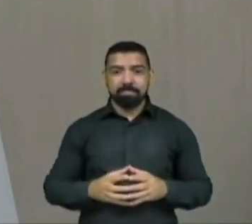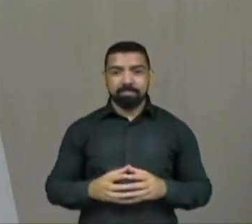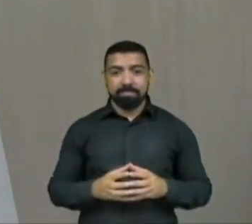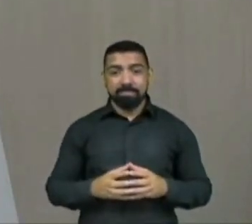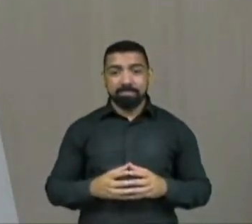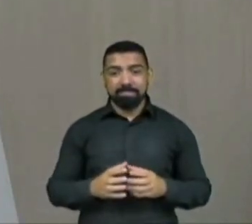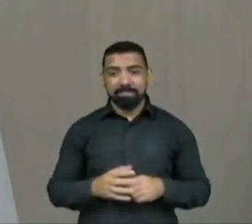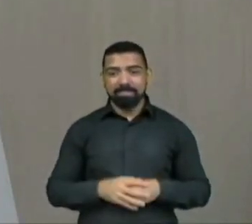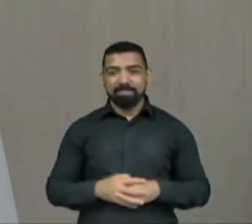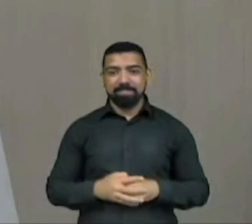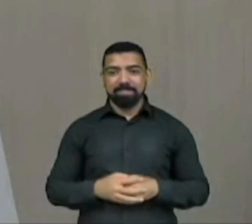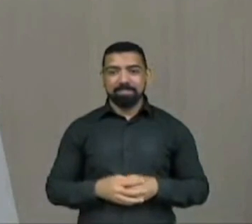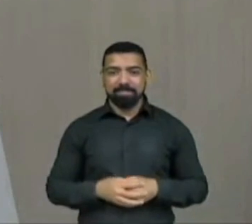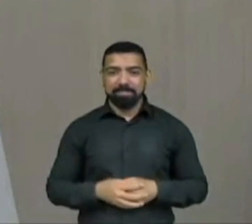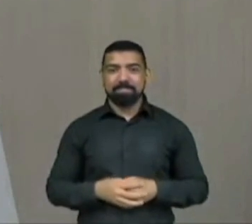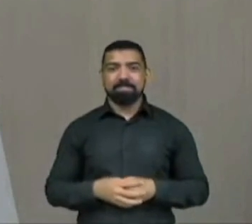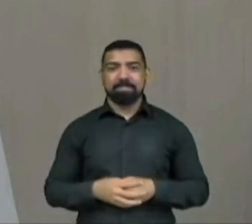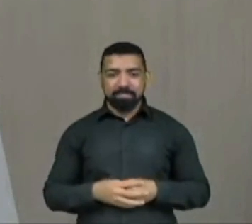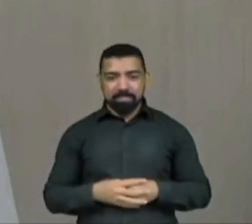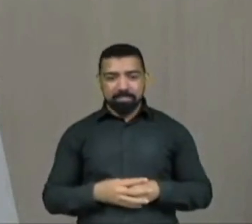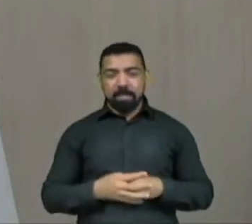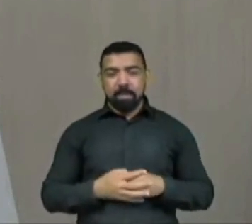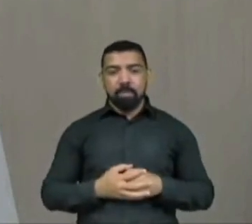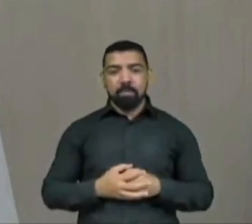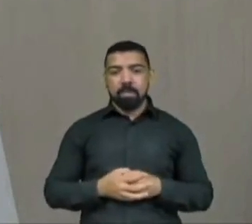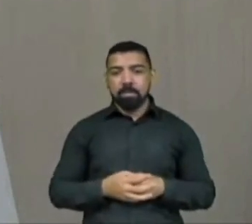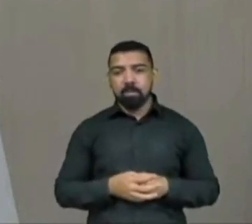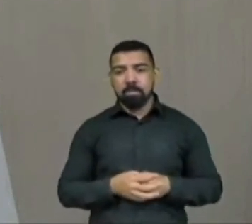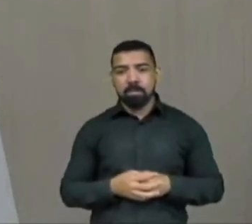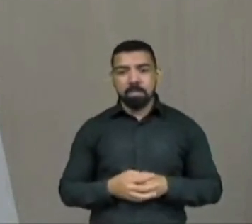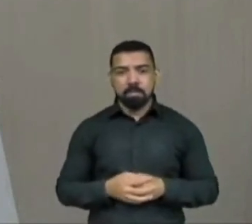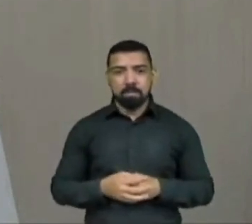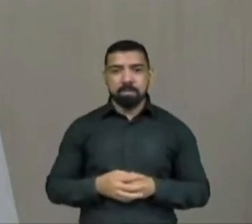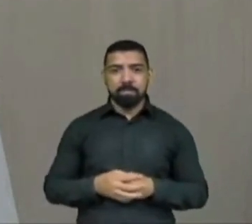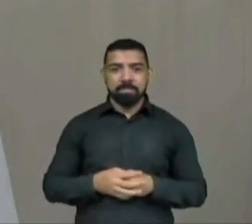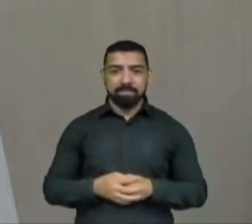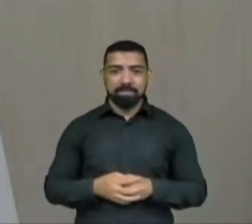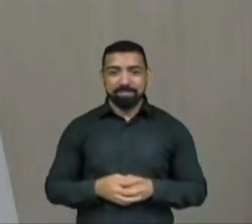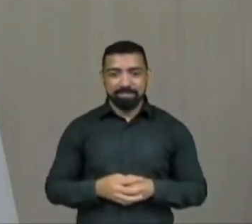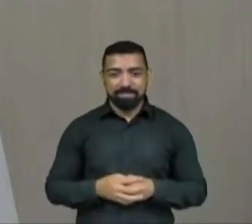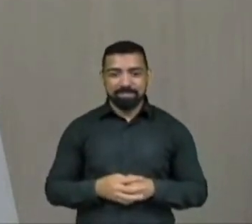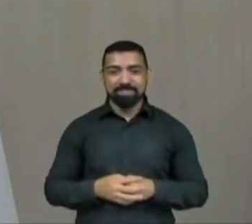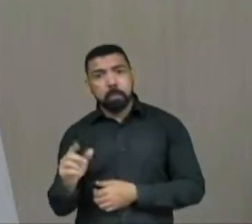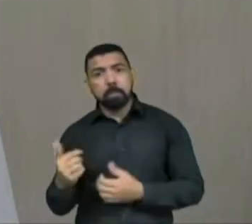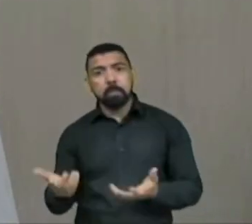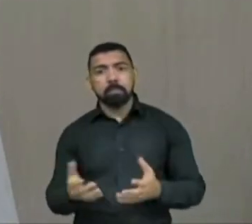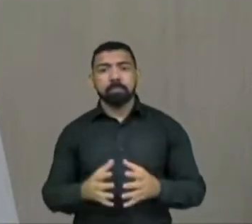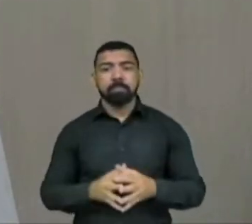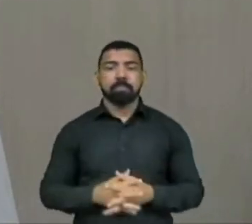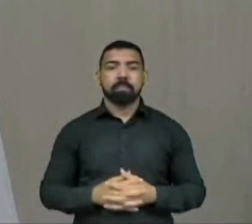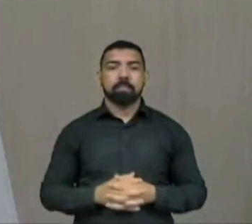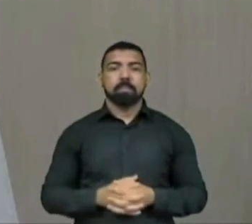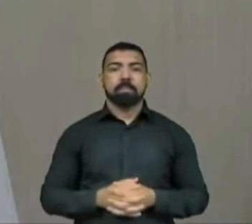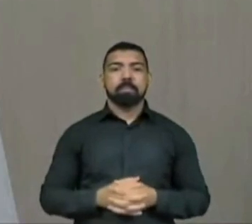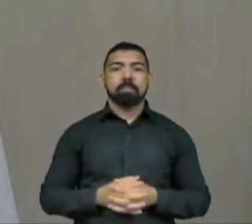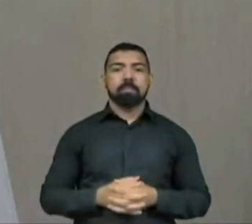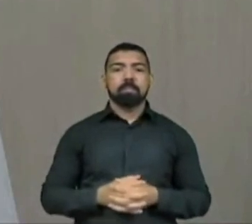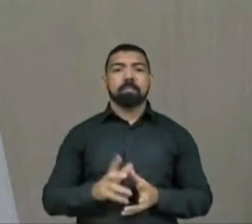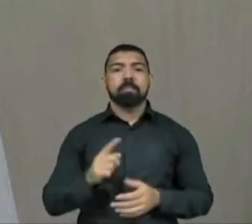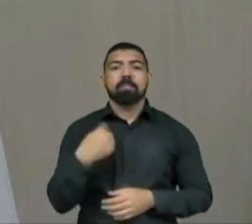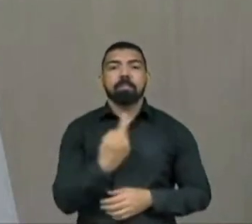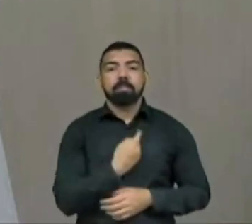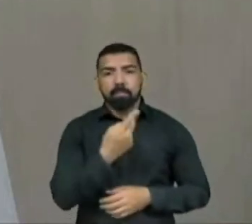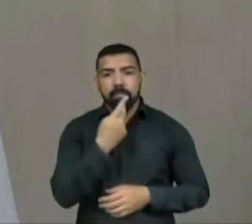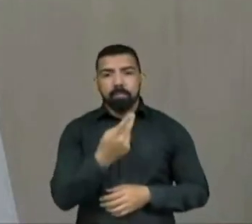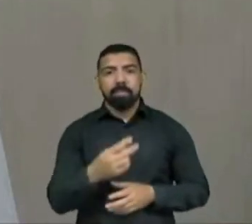Ceará não aderiu a esse plano de compensação. Por que será? E nós não estamos falando de empresa, nós